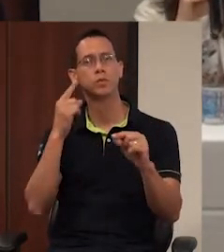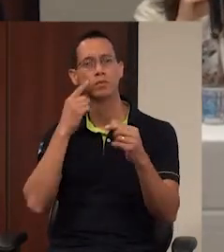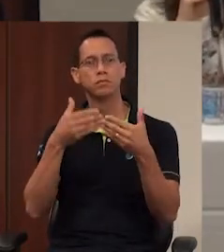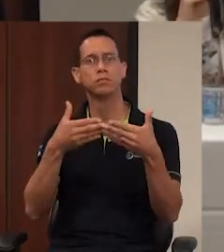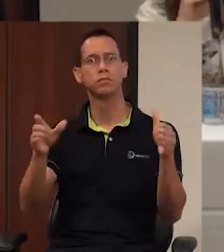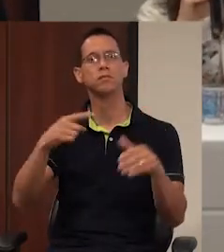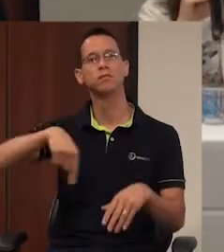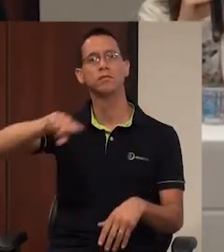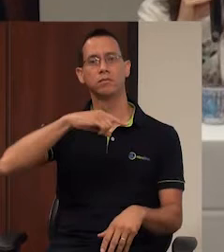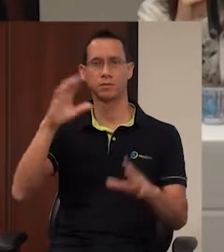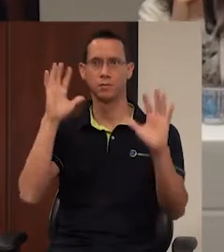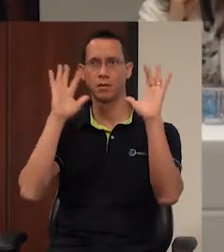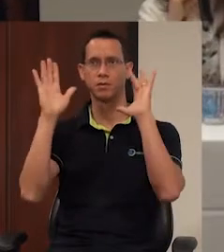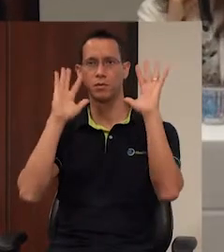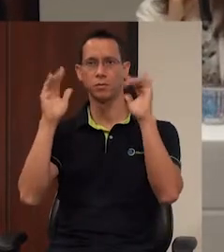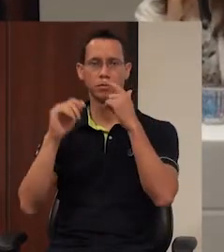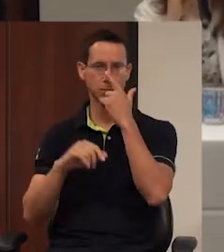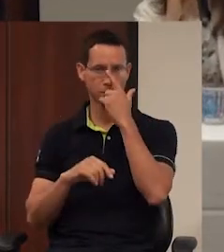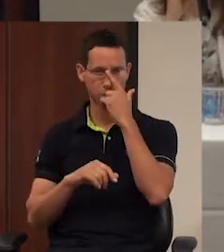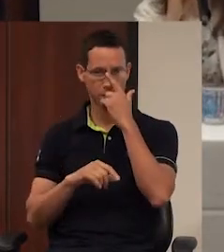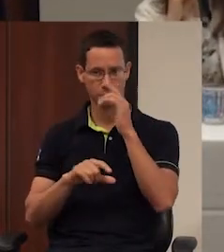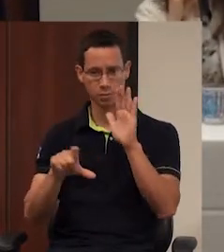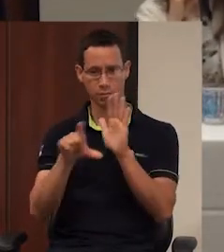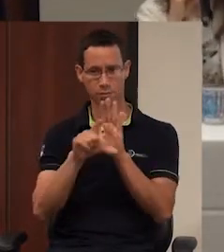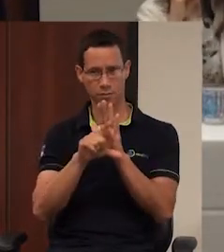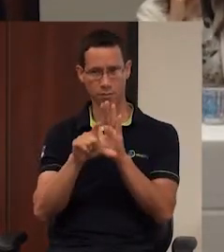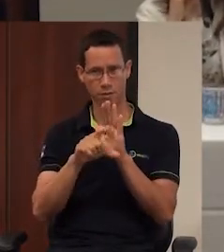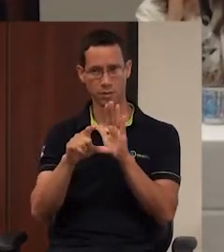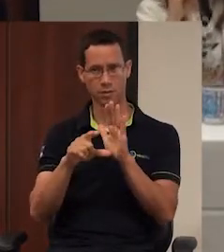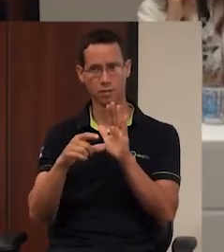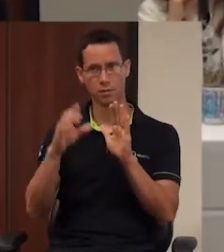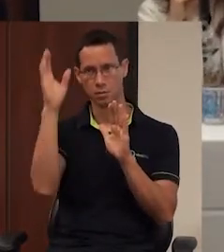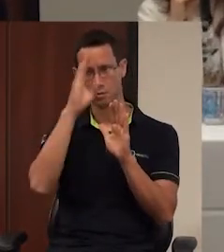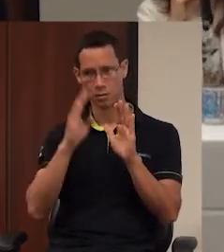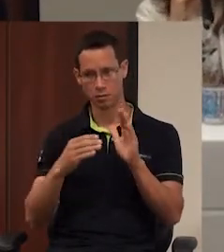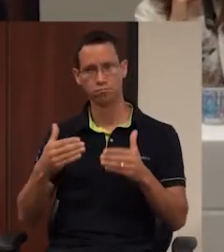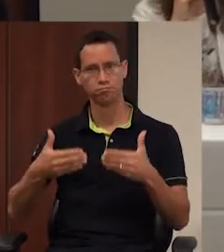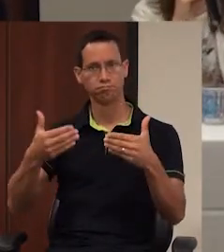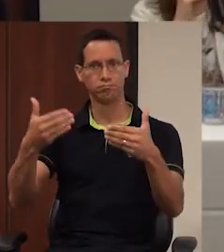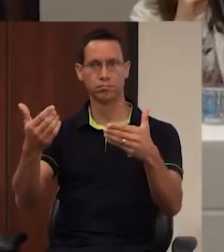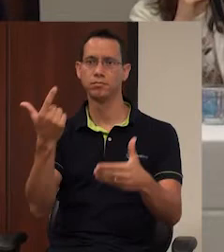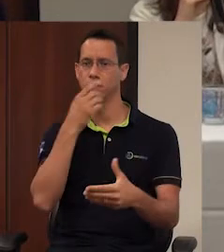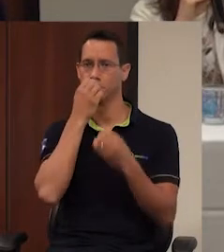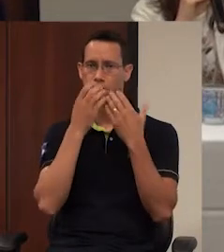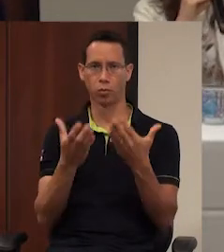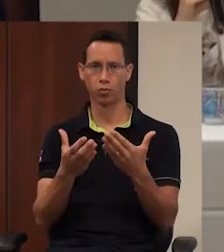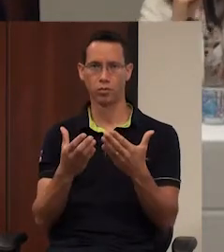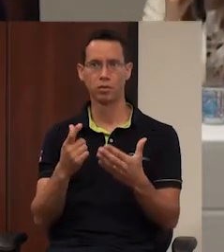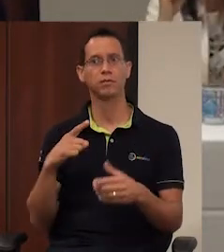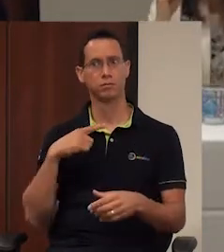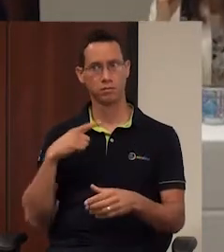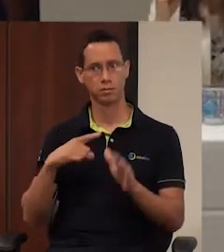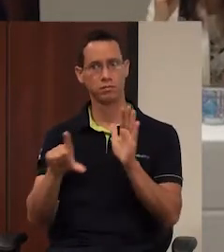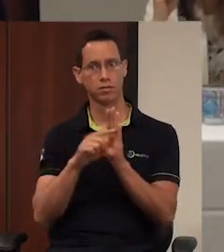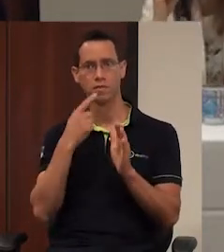da reflexão. Né? Eu acho que a legislação brasileira avançou muito. A gente tem a previsão legal da tomada de decisão apoiada, que é muito bacana, é